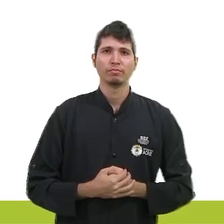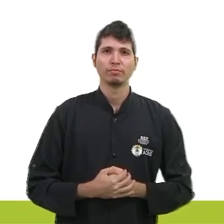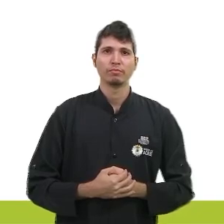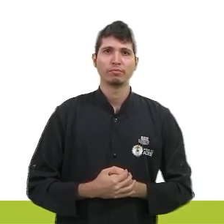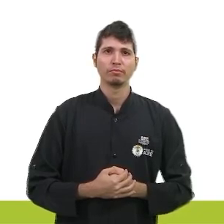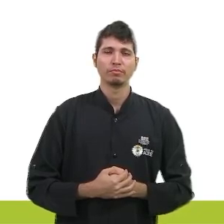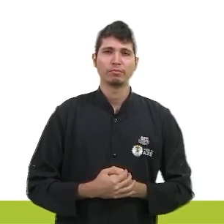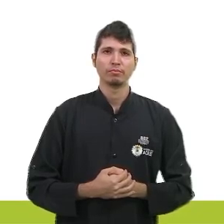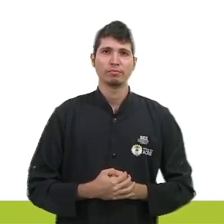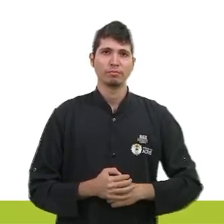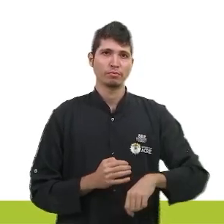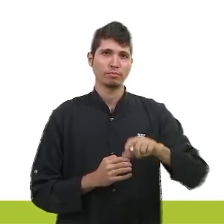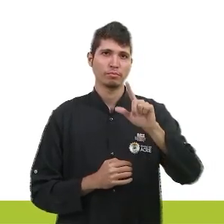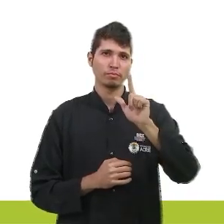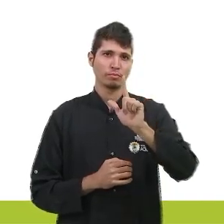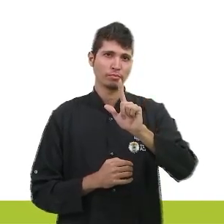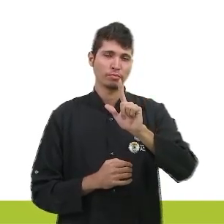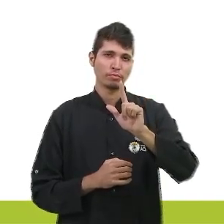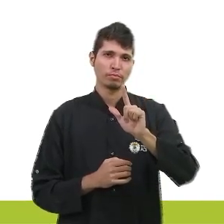L